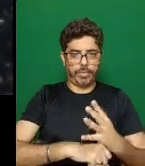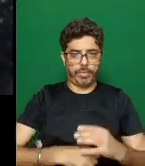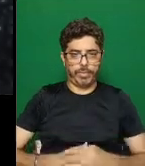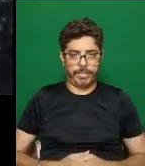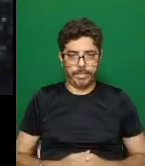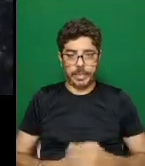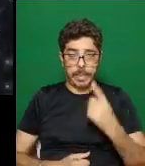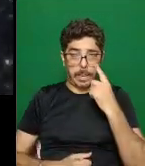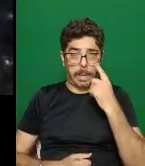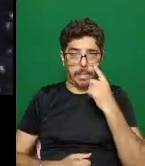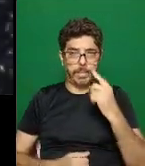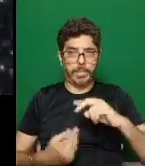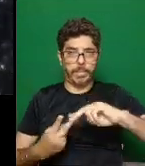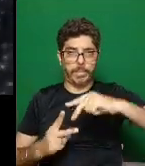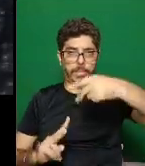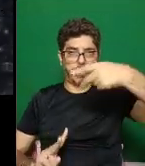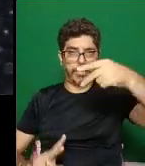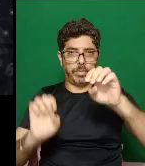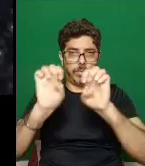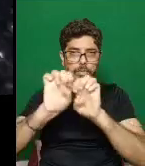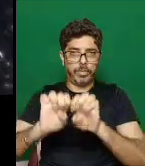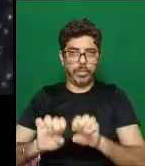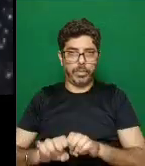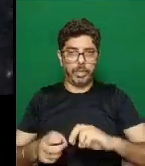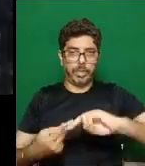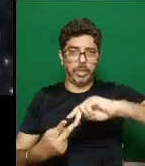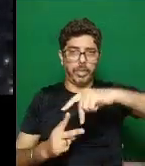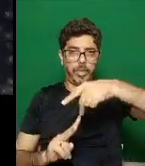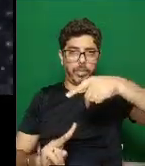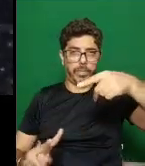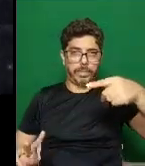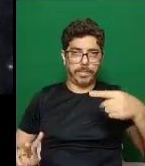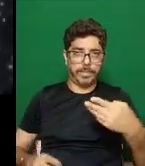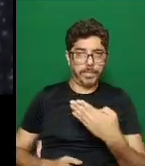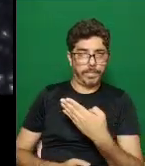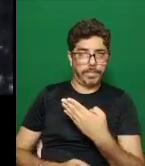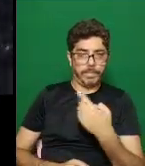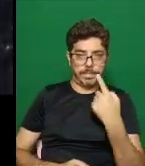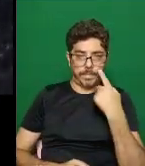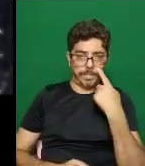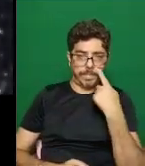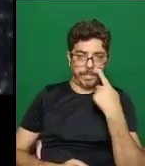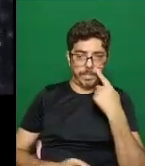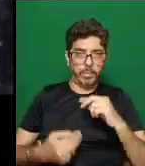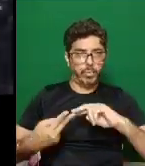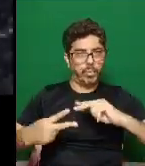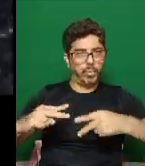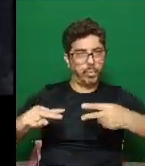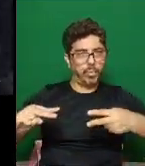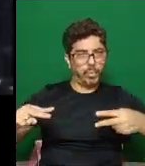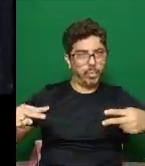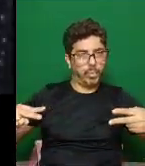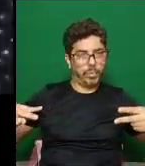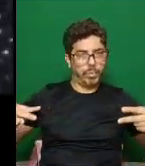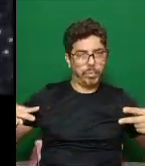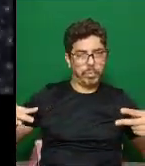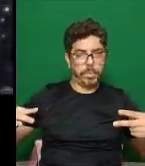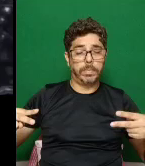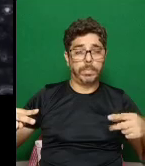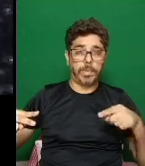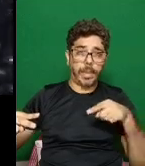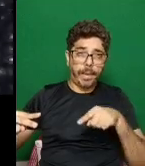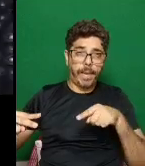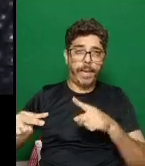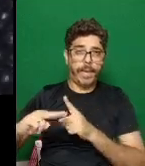a estrutura e a replicação do DNA. A imagem que temos do DNA e seus processos é, em última análise,